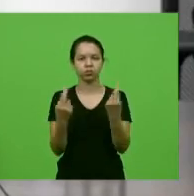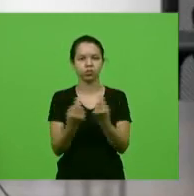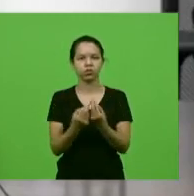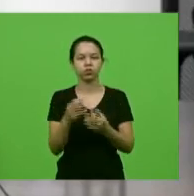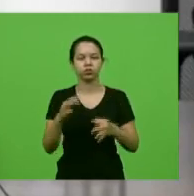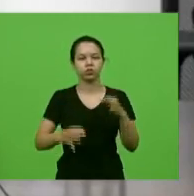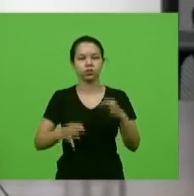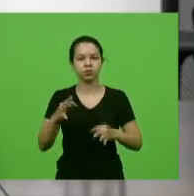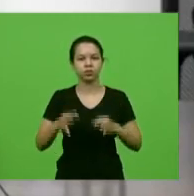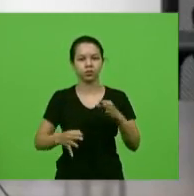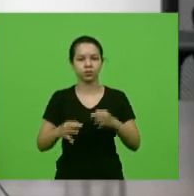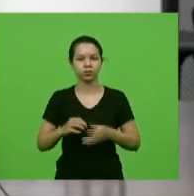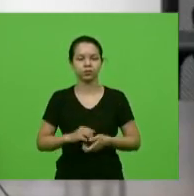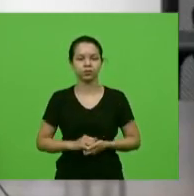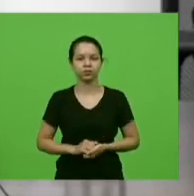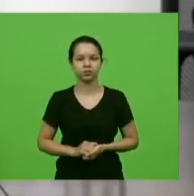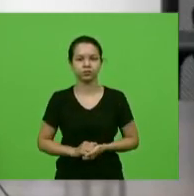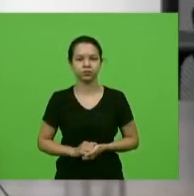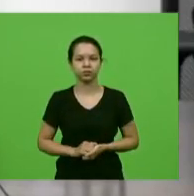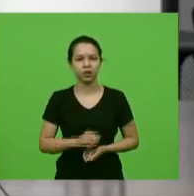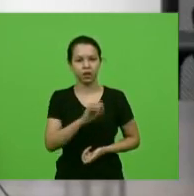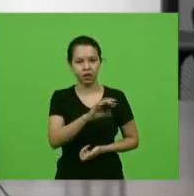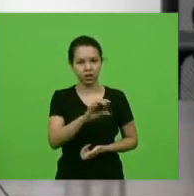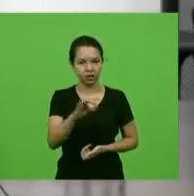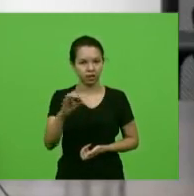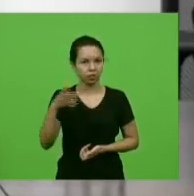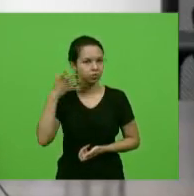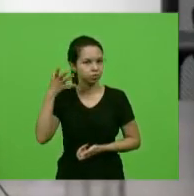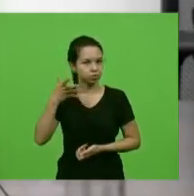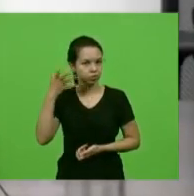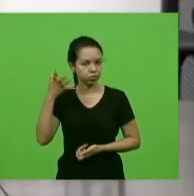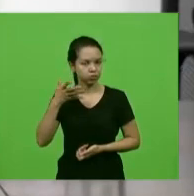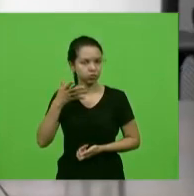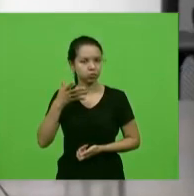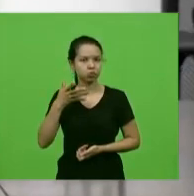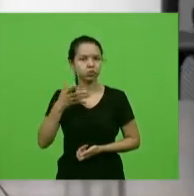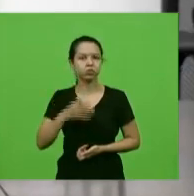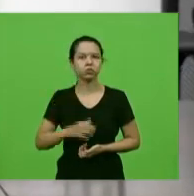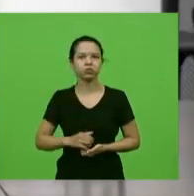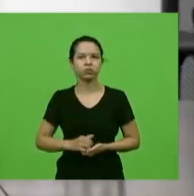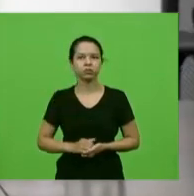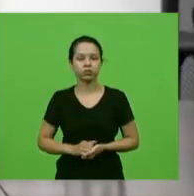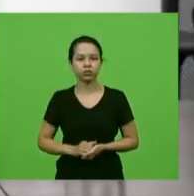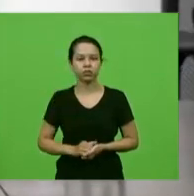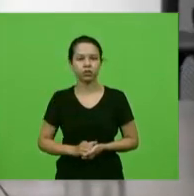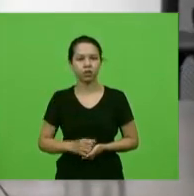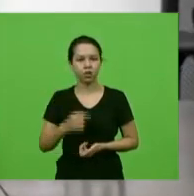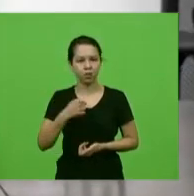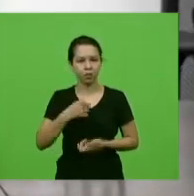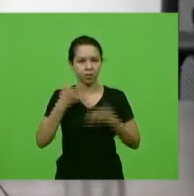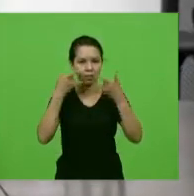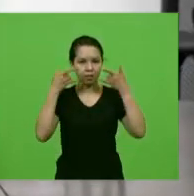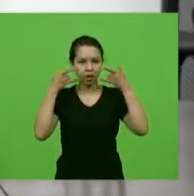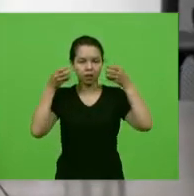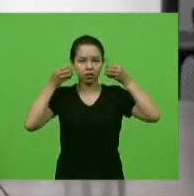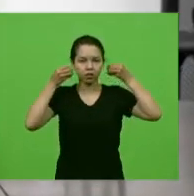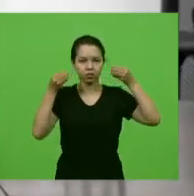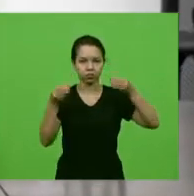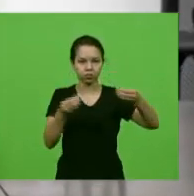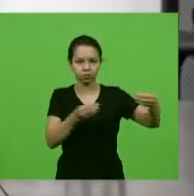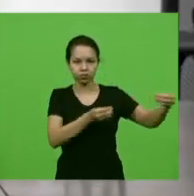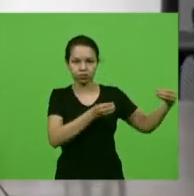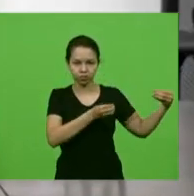Durante as falas, naturalmente, como se pode ver, nós estamos retirando as máscaras para